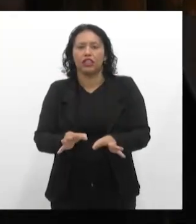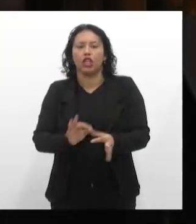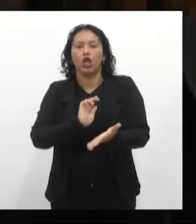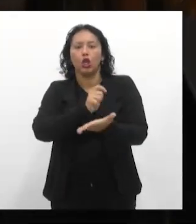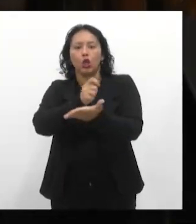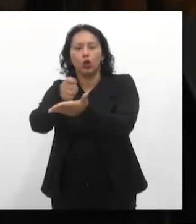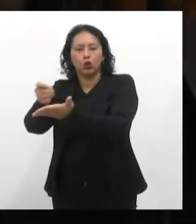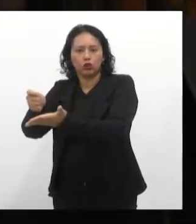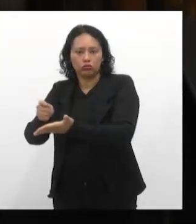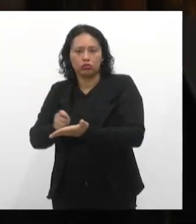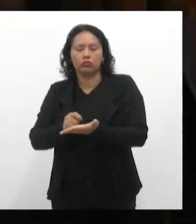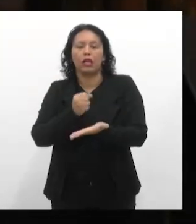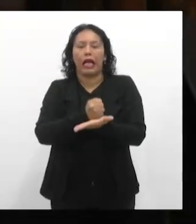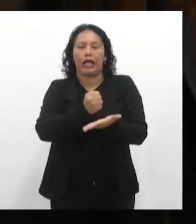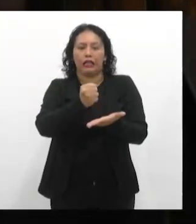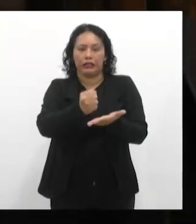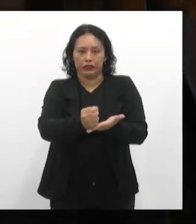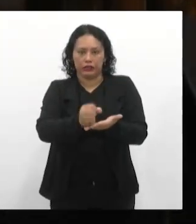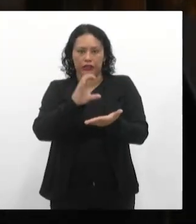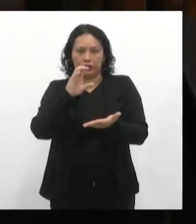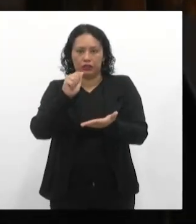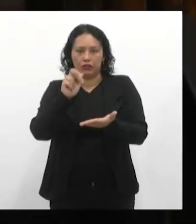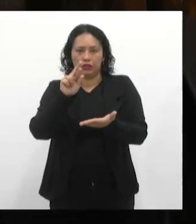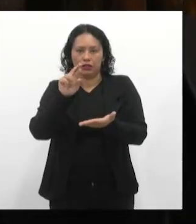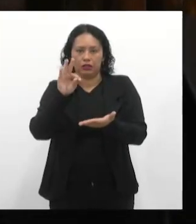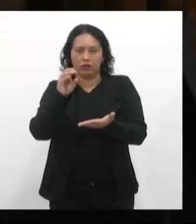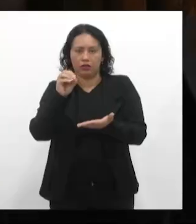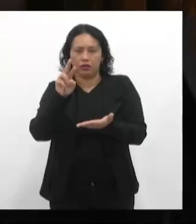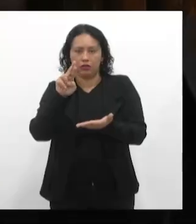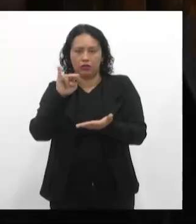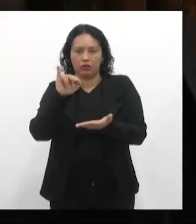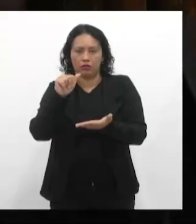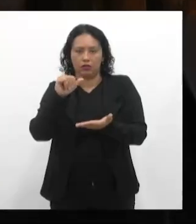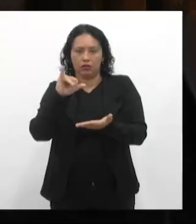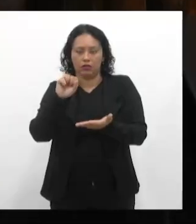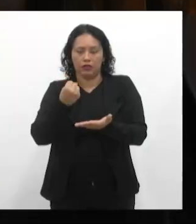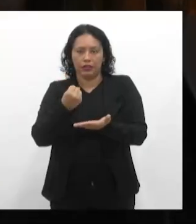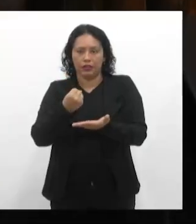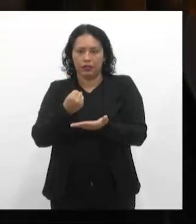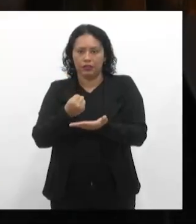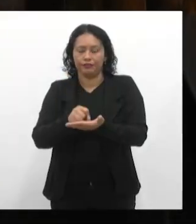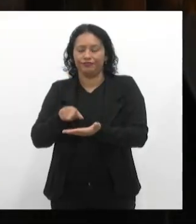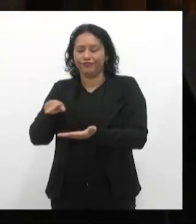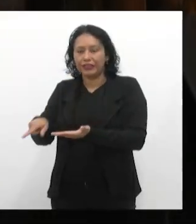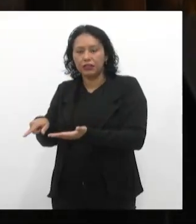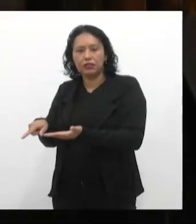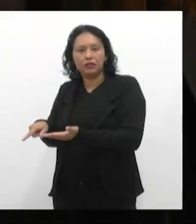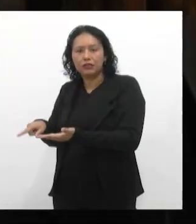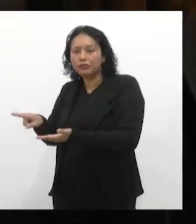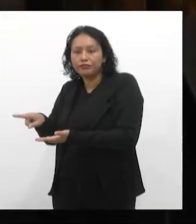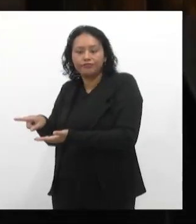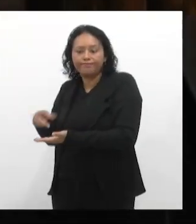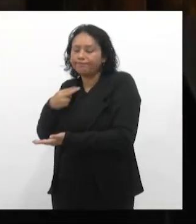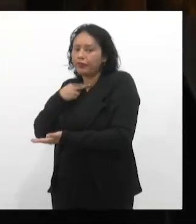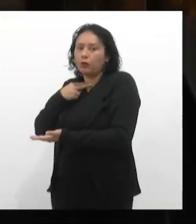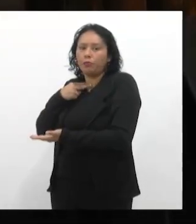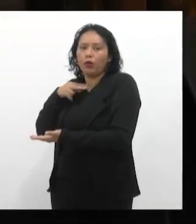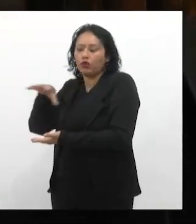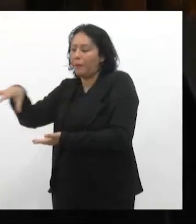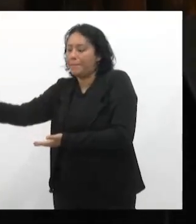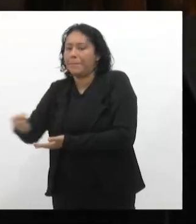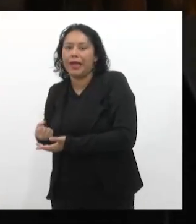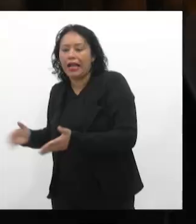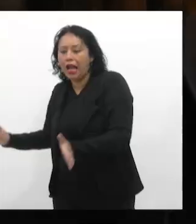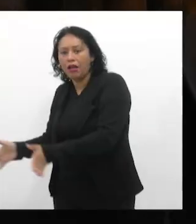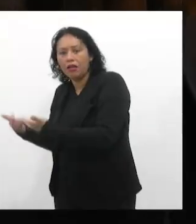essas custas cartoriais que deveriam sair do Fundo de Combate à Pobreza, saiam do